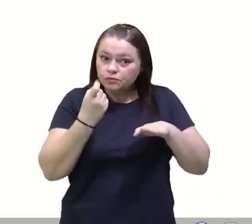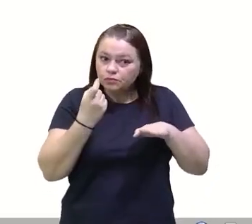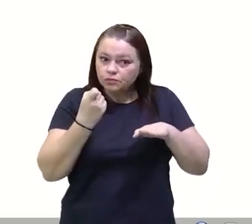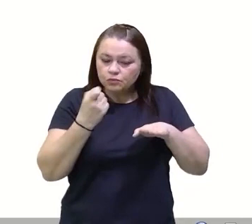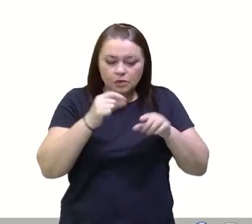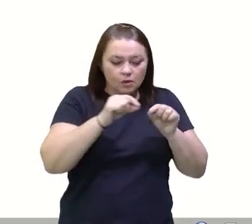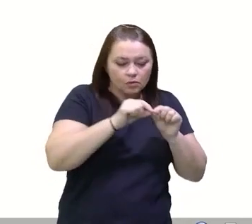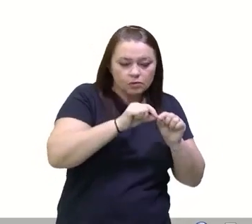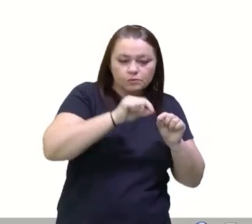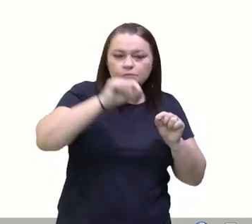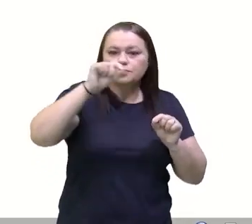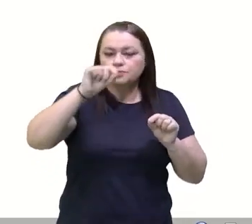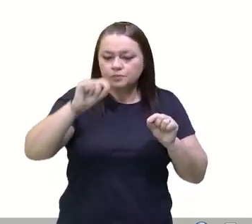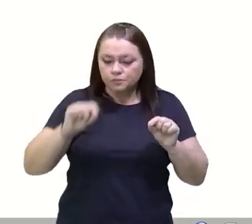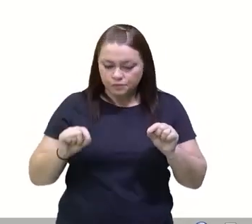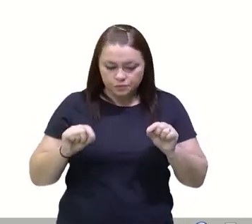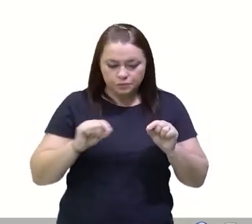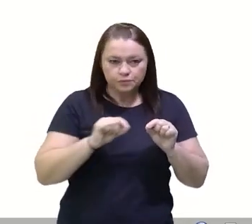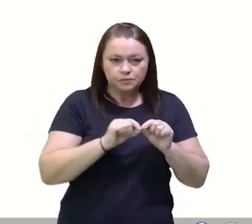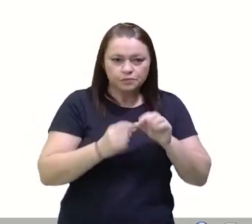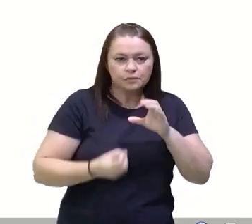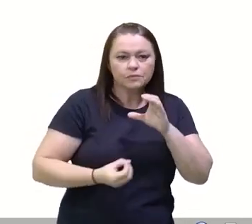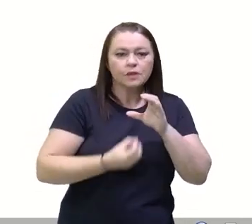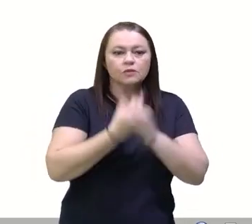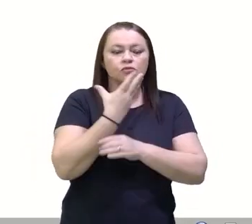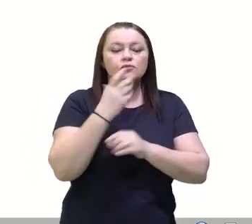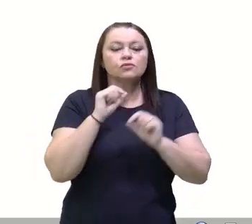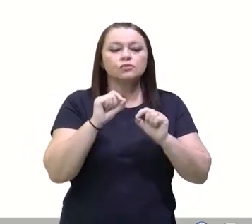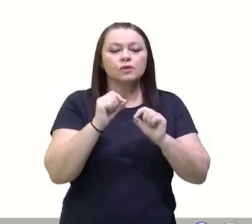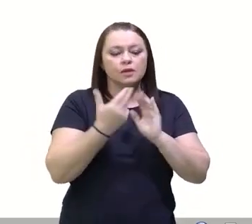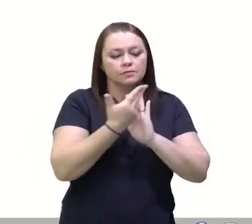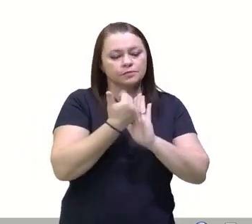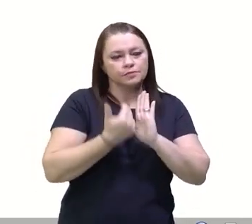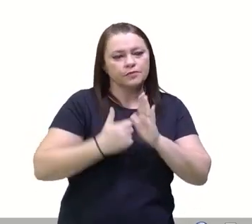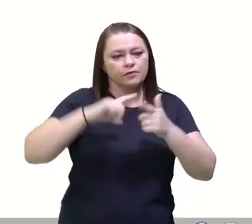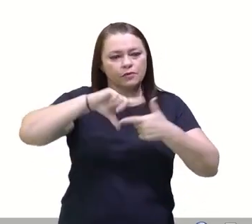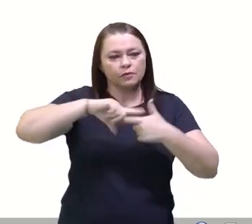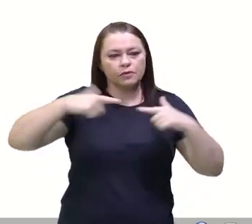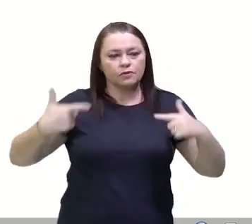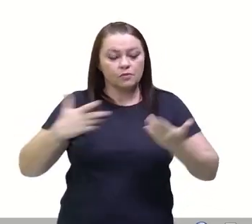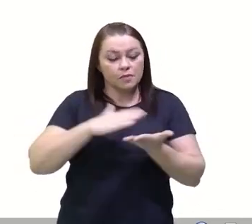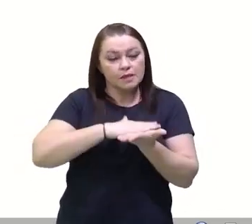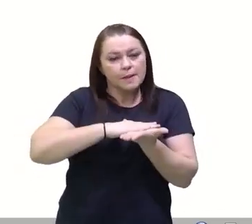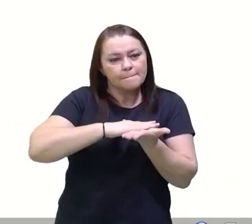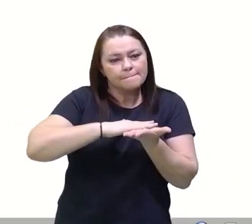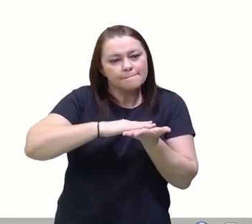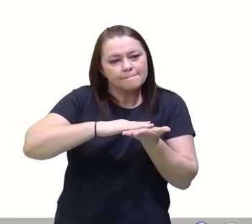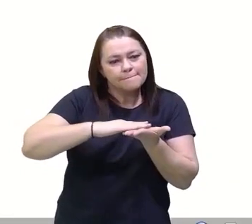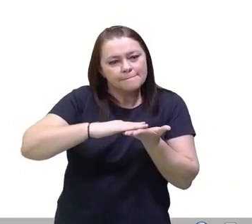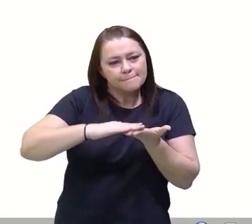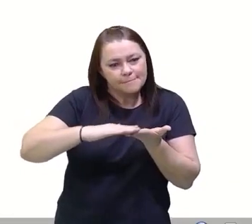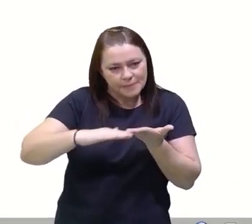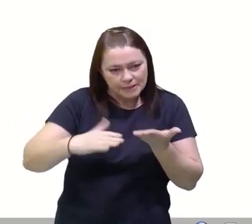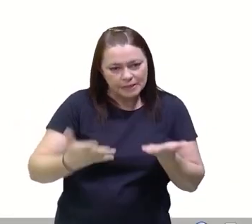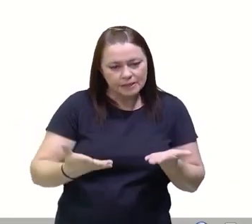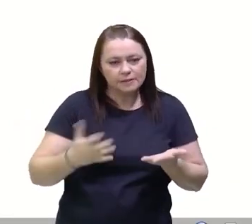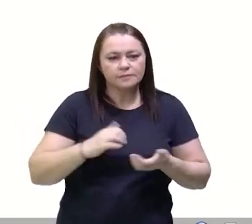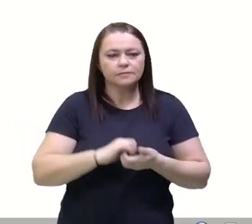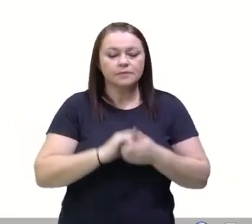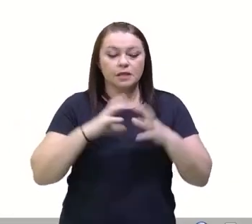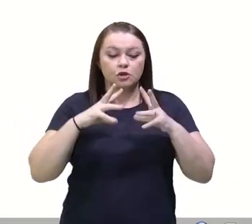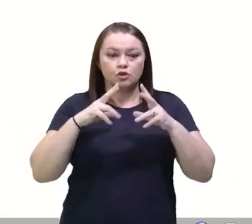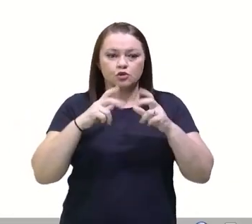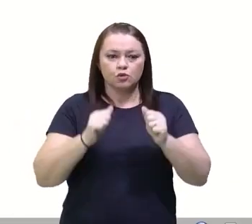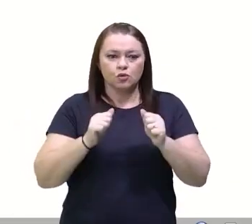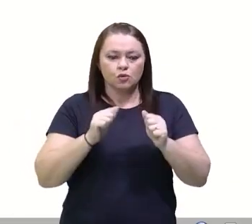liga esses pontos, você tem a figura geométrica plana. Por que figura geométrica plana, professor? Porque todos os